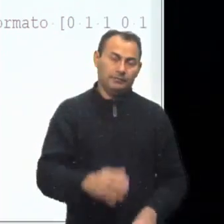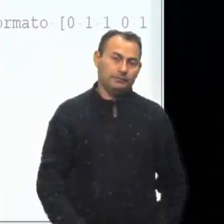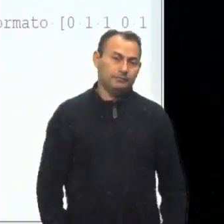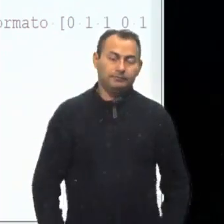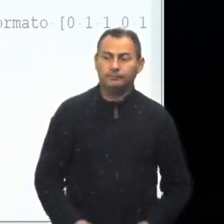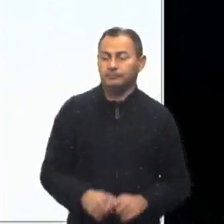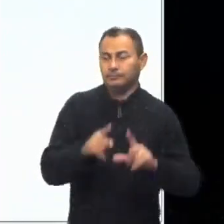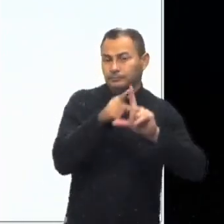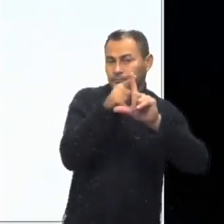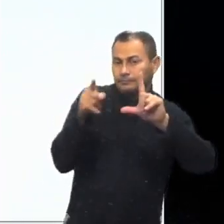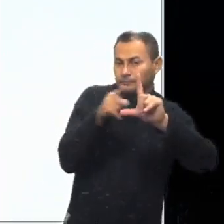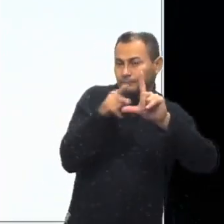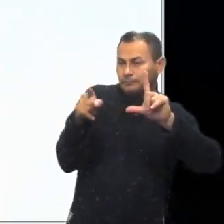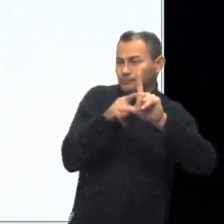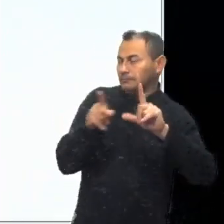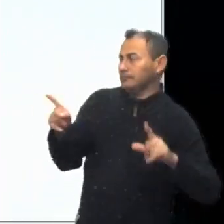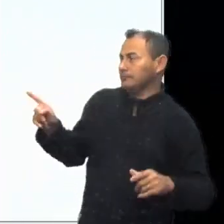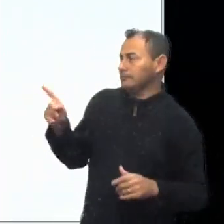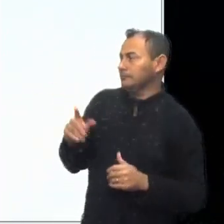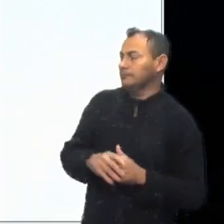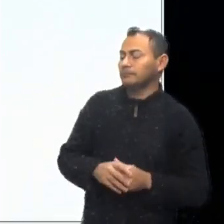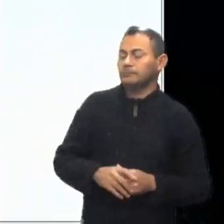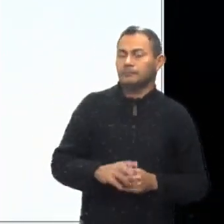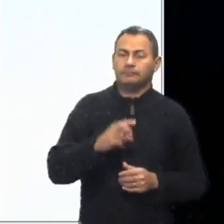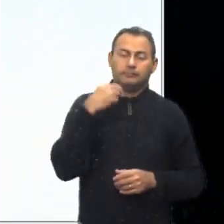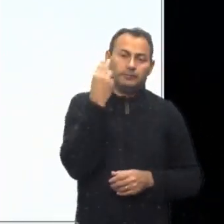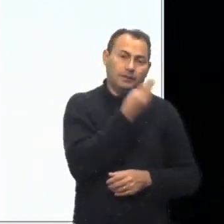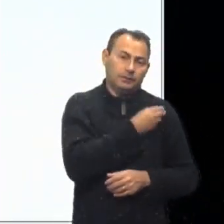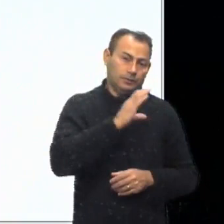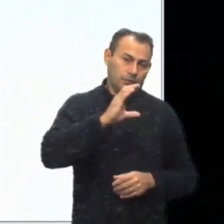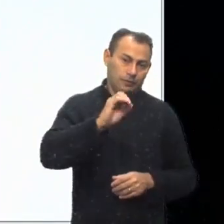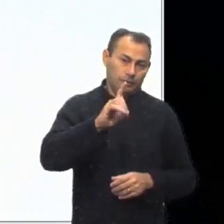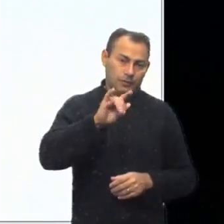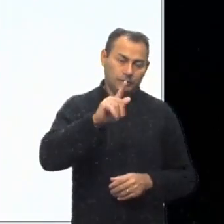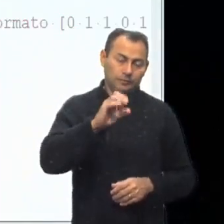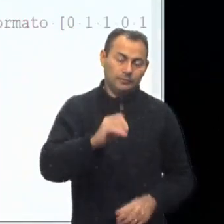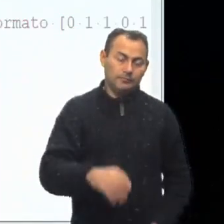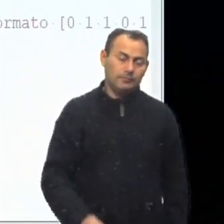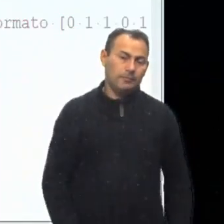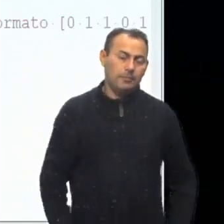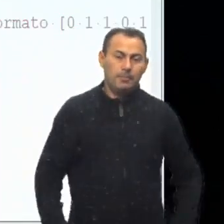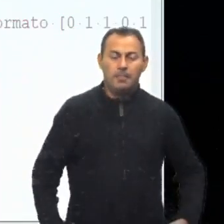Então, essa linha vai para o nosso código.